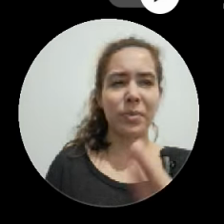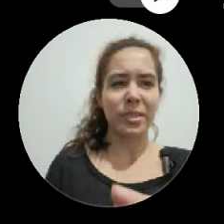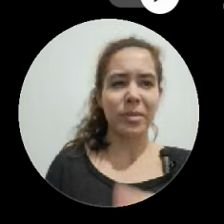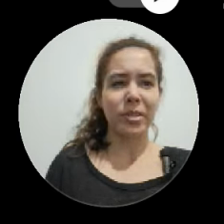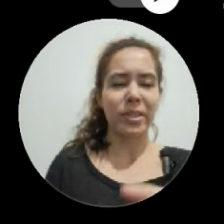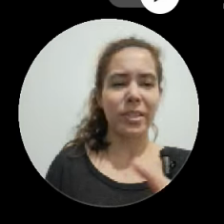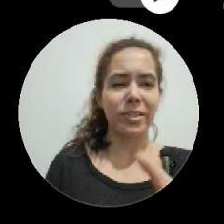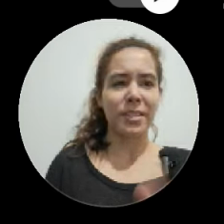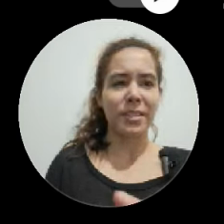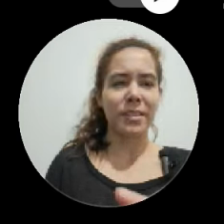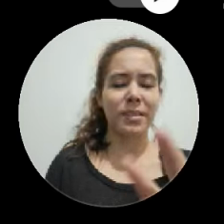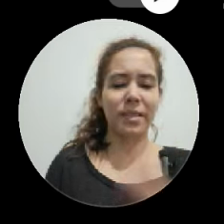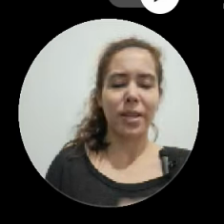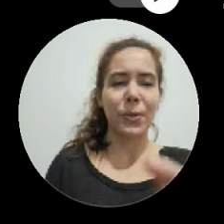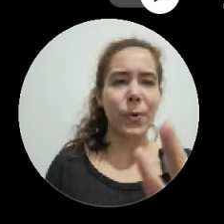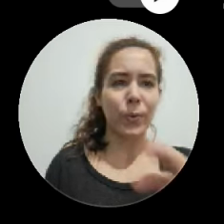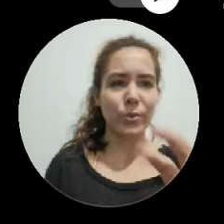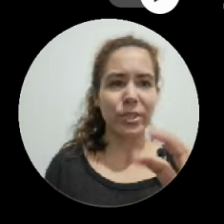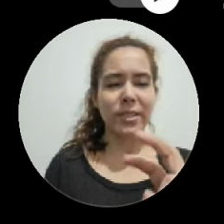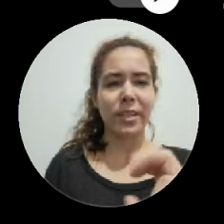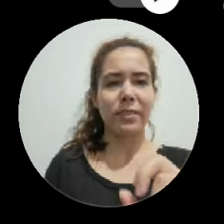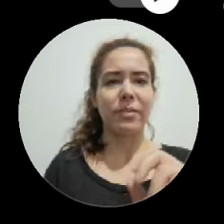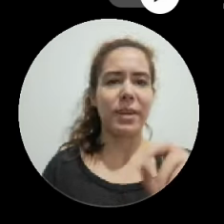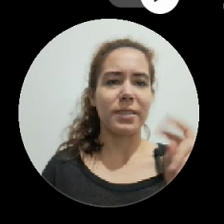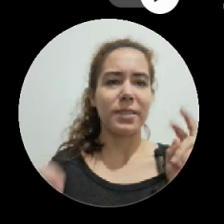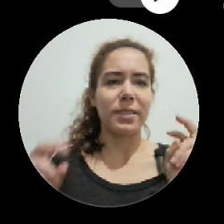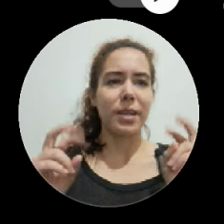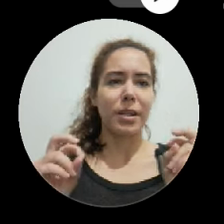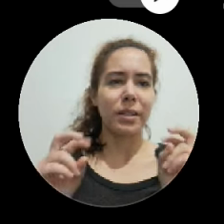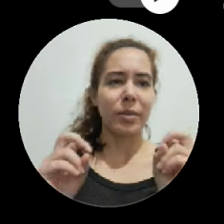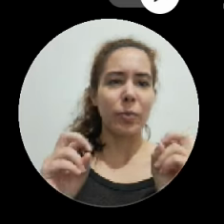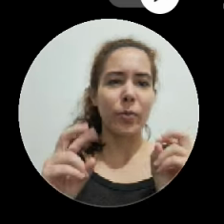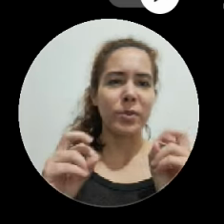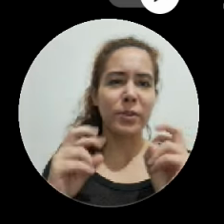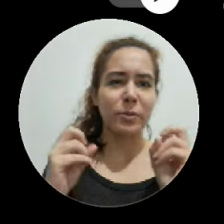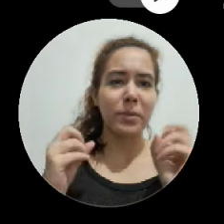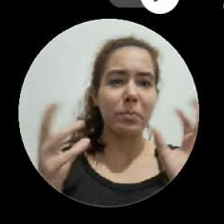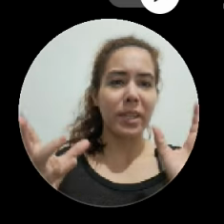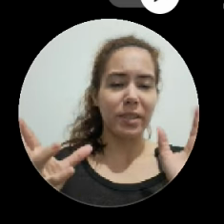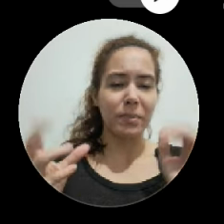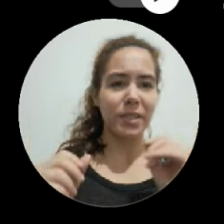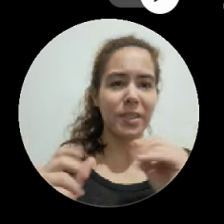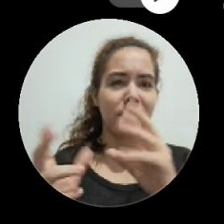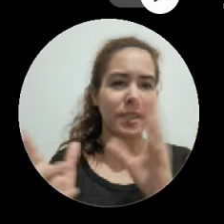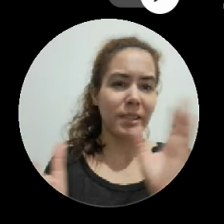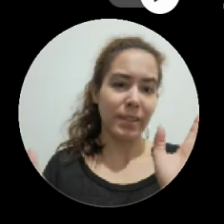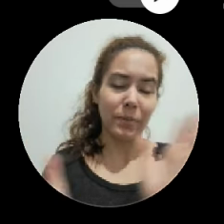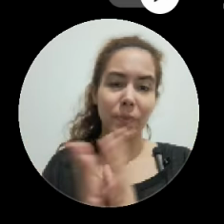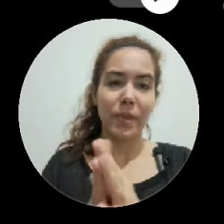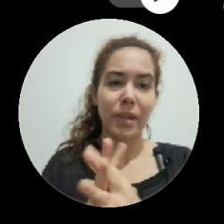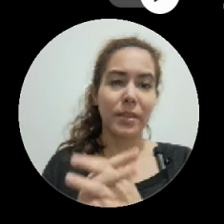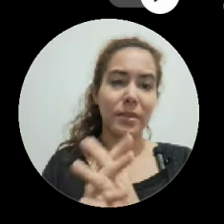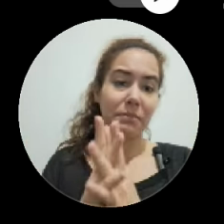já percebeu que coach, né? Fazem como se fosse uma pirâmide.